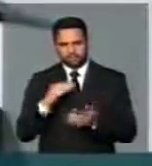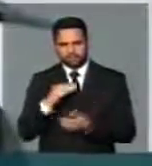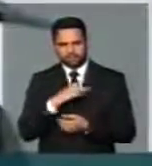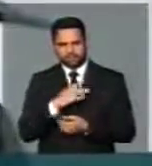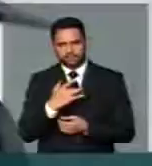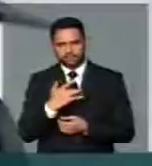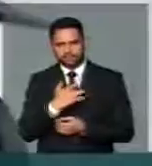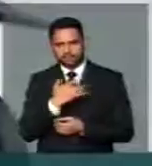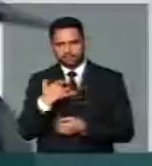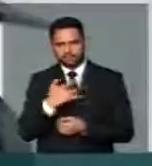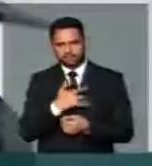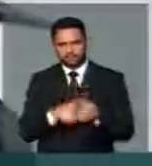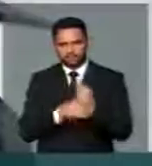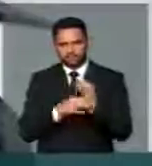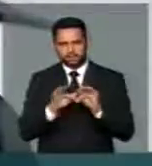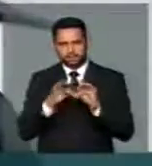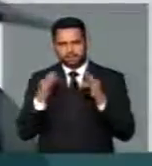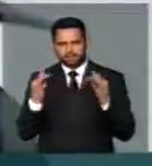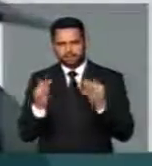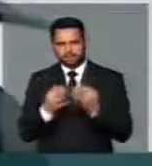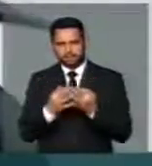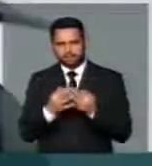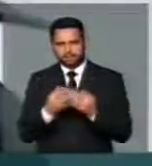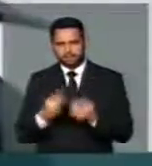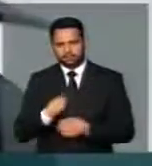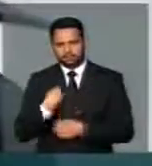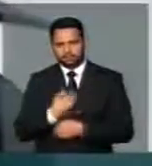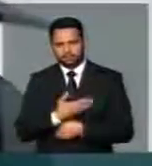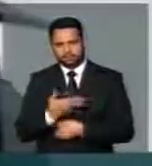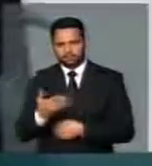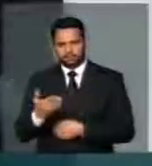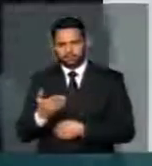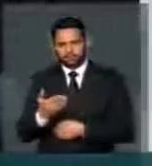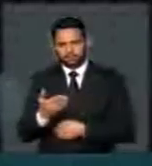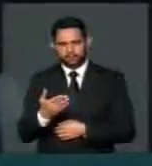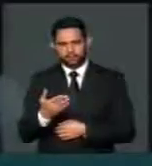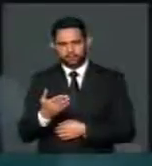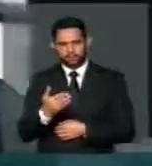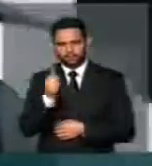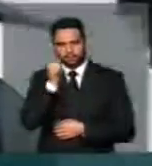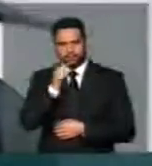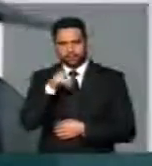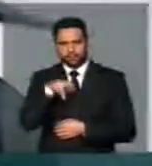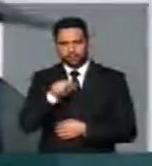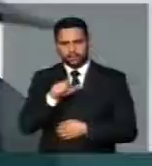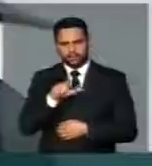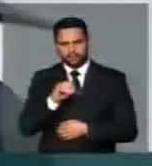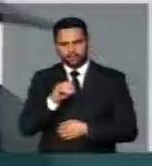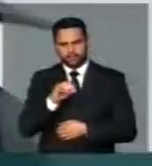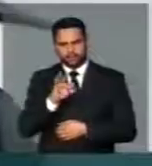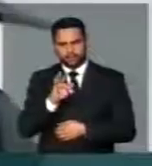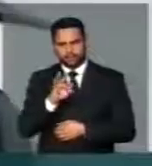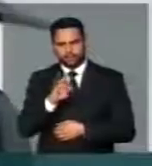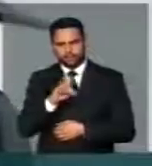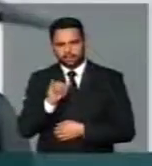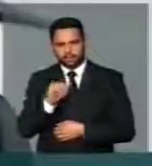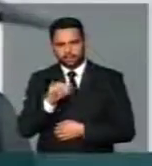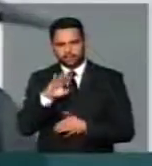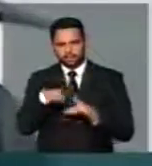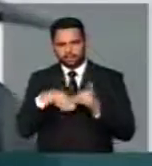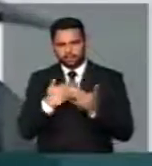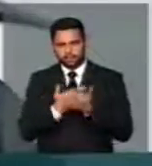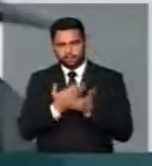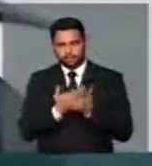de Saúde, Seguridade e Família, com a presença da senhora Maria Lúcia Fattorelli, que é uma